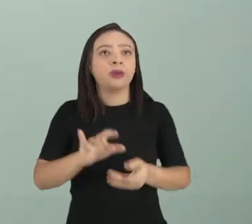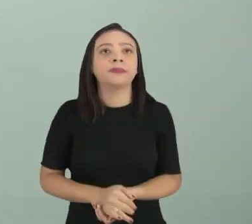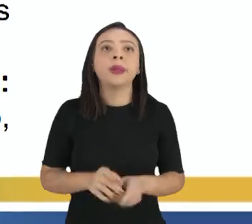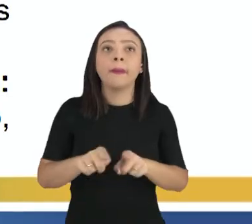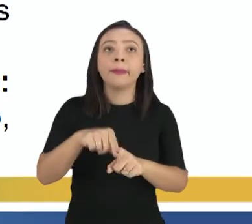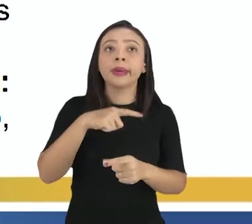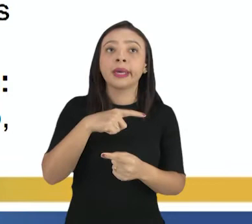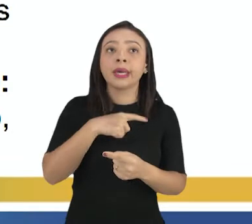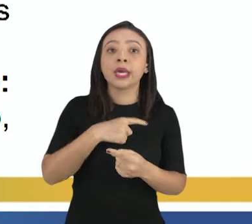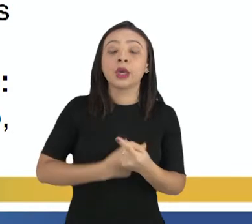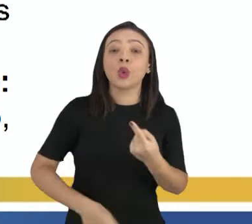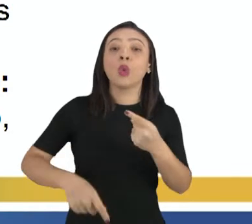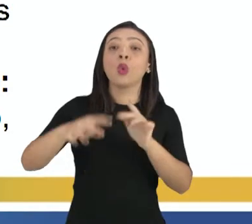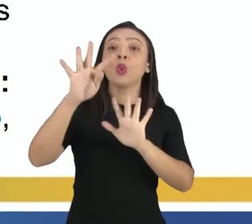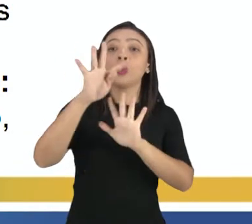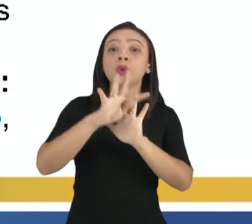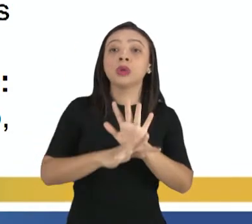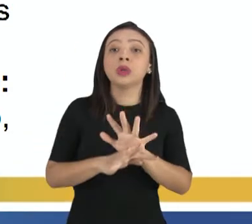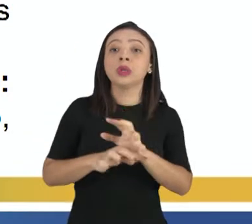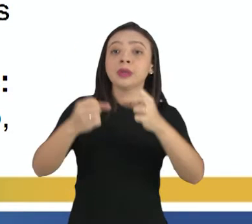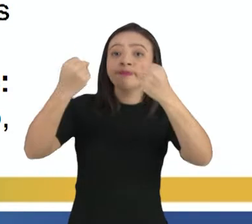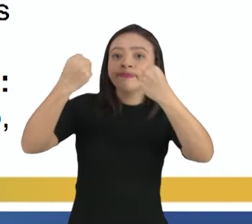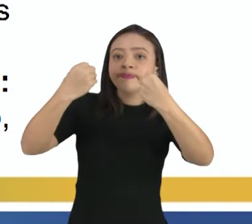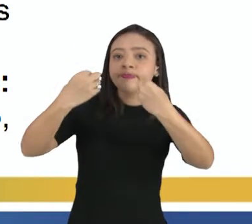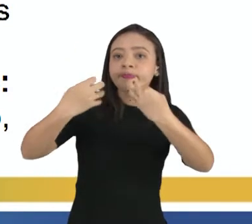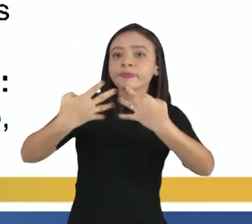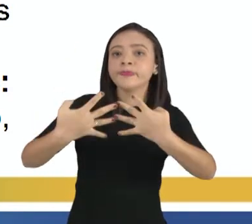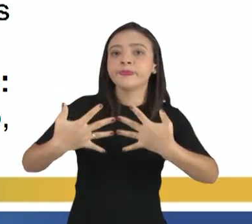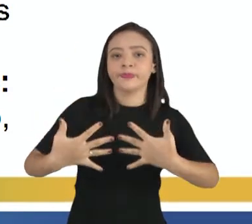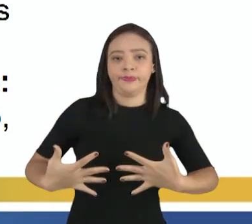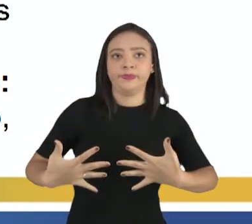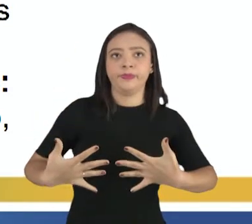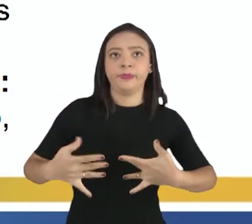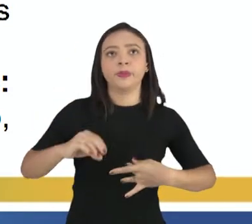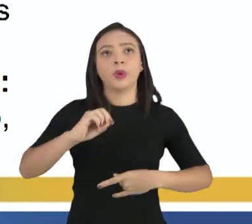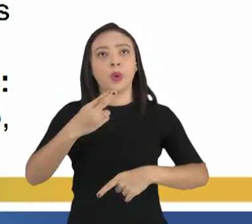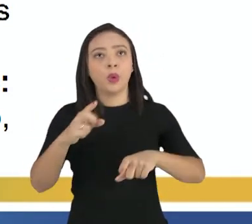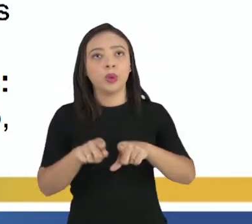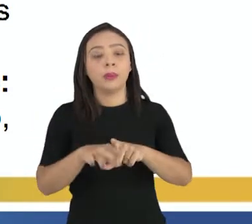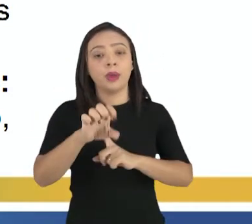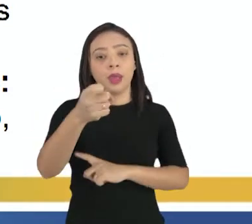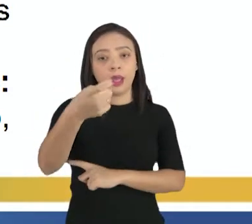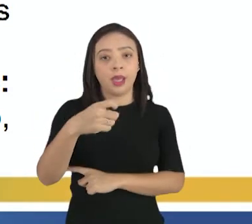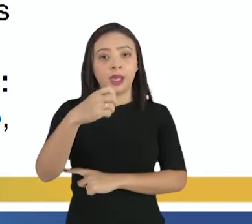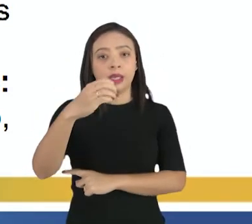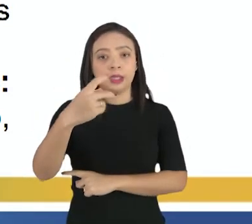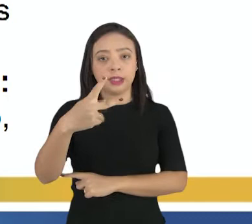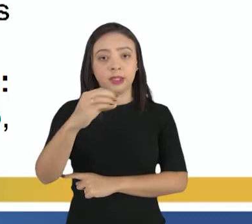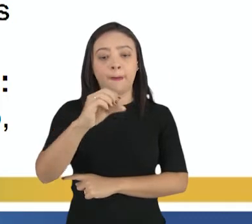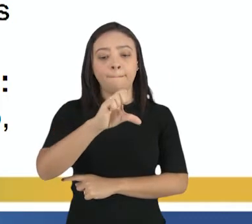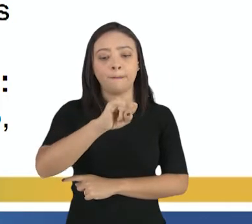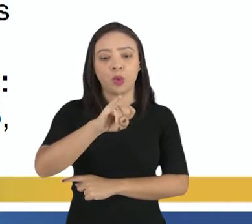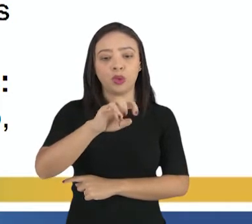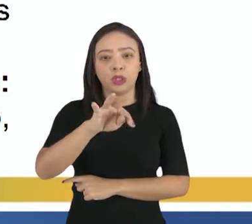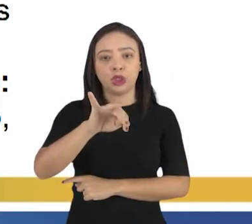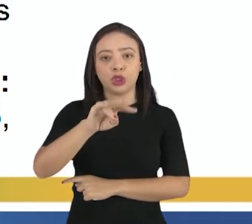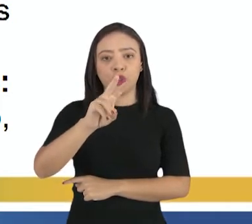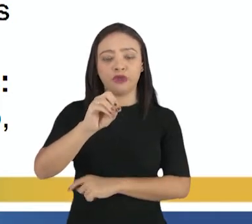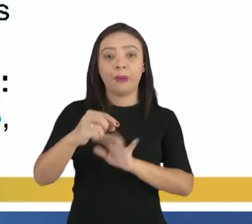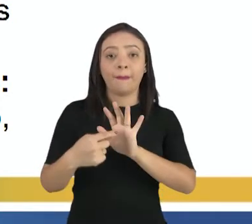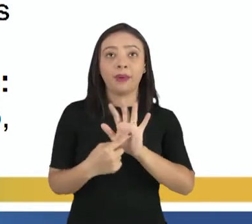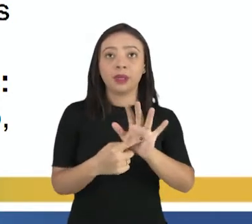deixo explicativo o texto explicativo ou expositivo apresenta